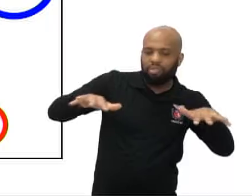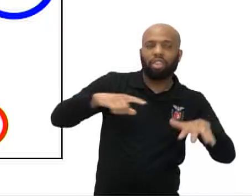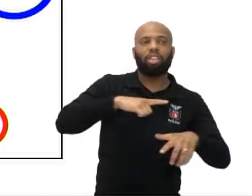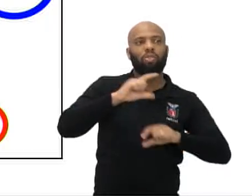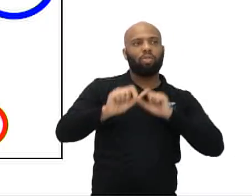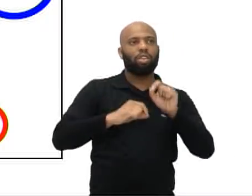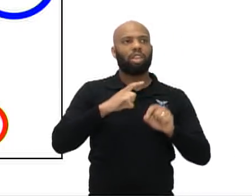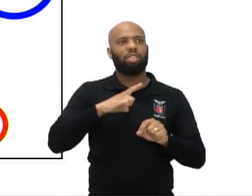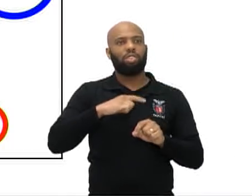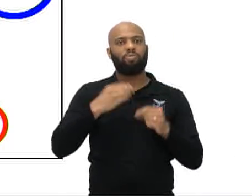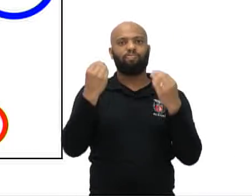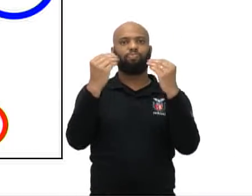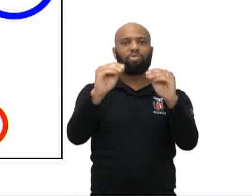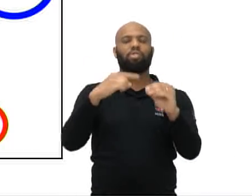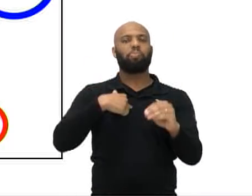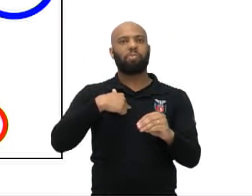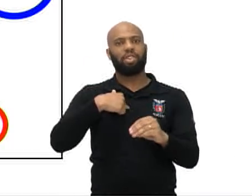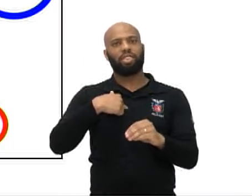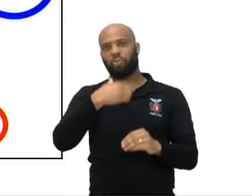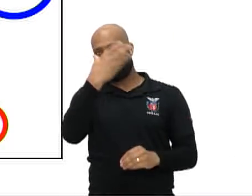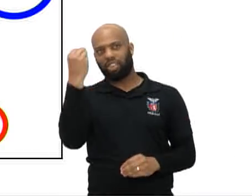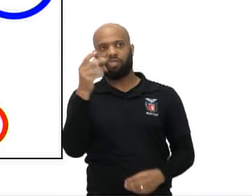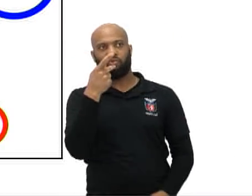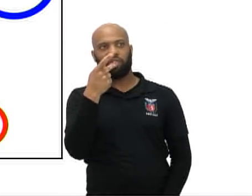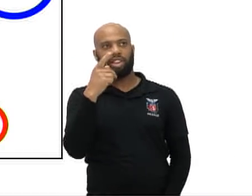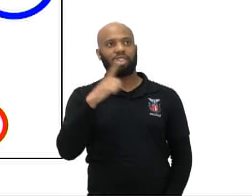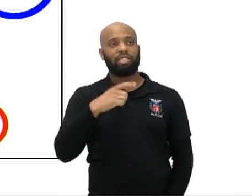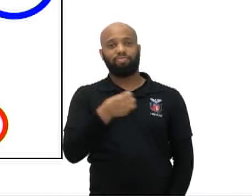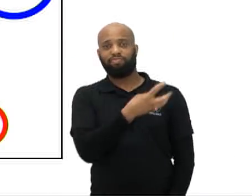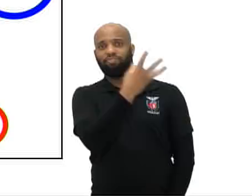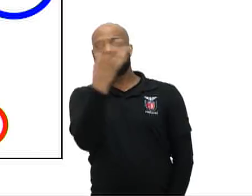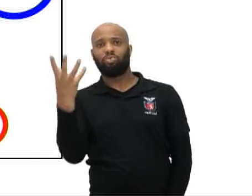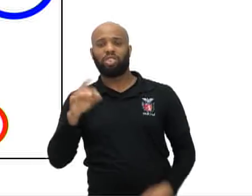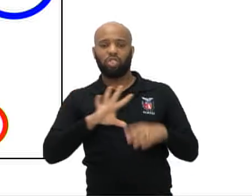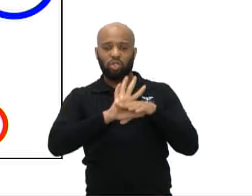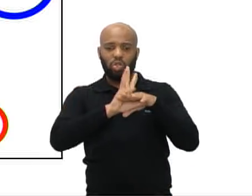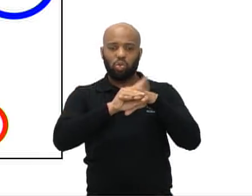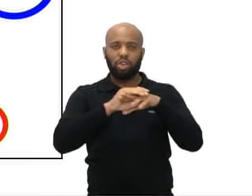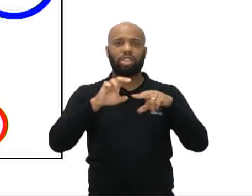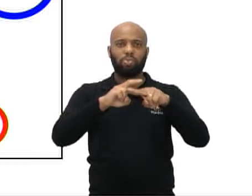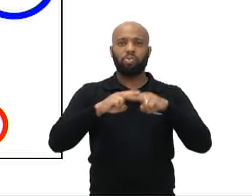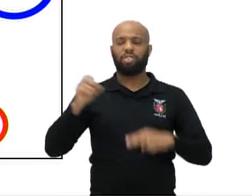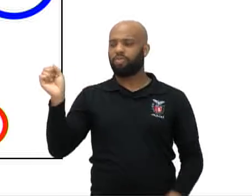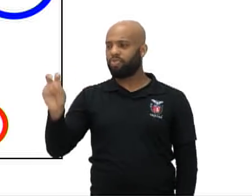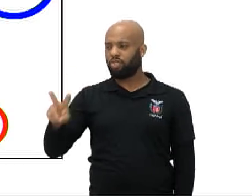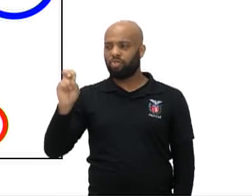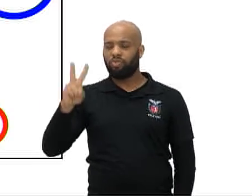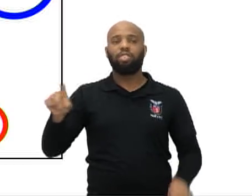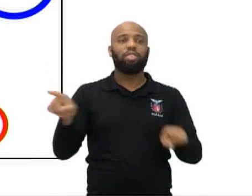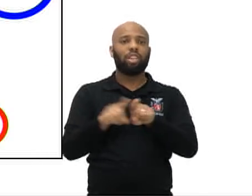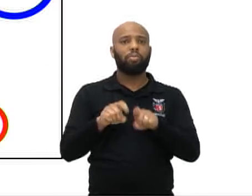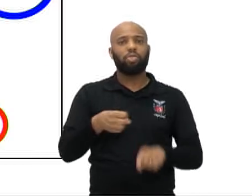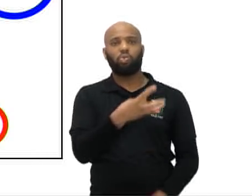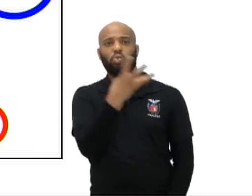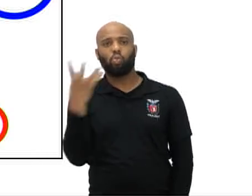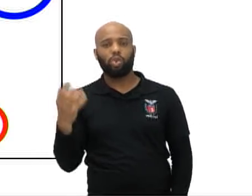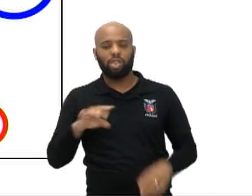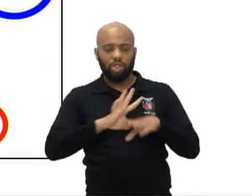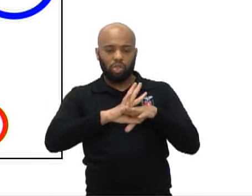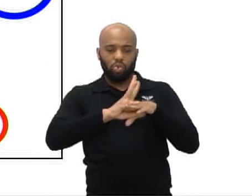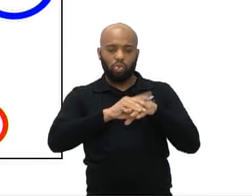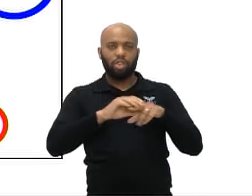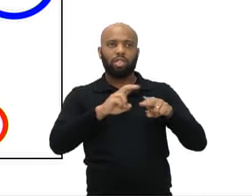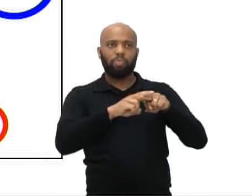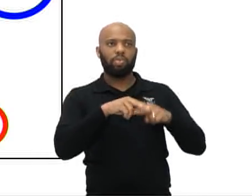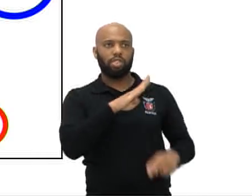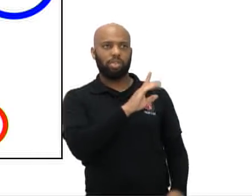até ia contar, mas na hora eu não contei. Olha quantas doenças causadas por vírus e quantas doenças causadas por bactérias. Dá